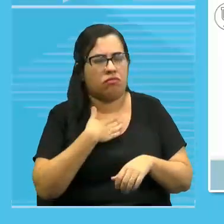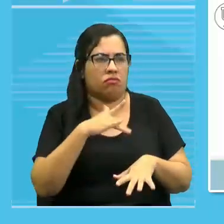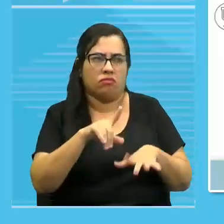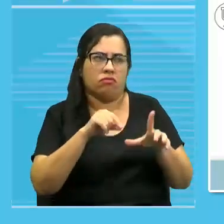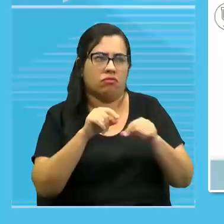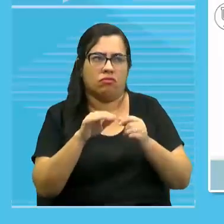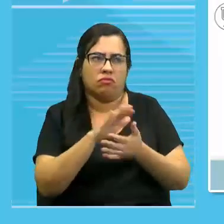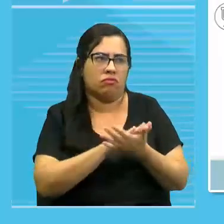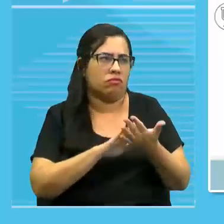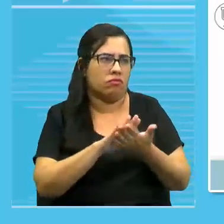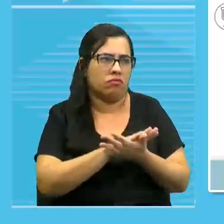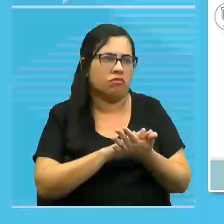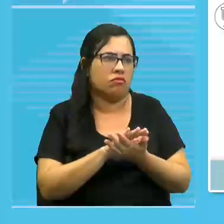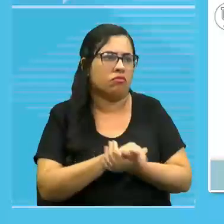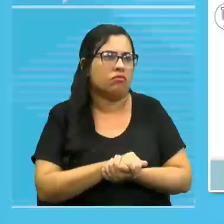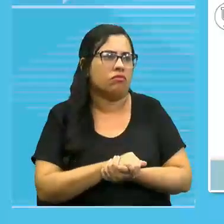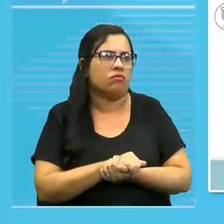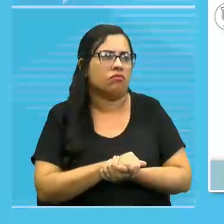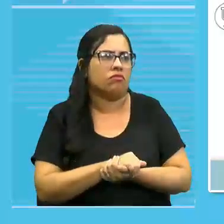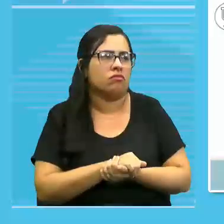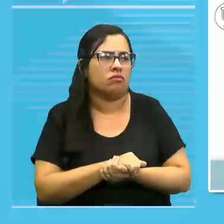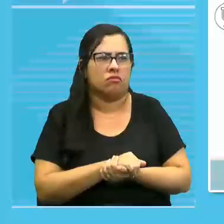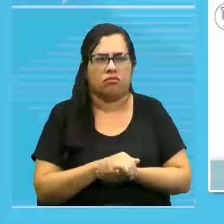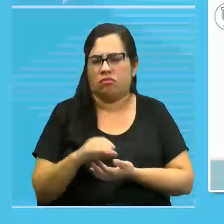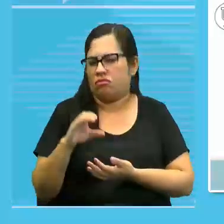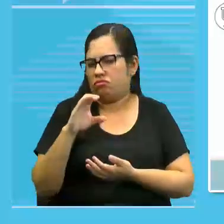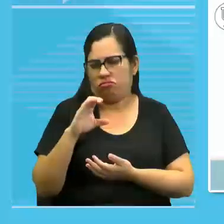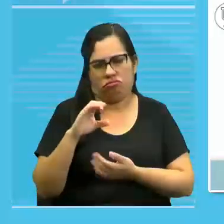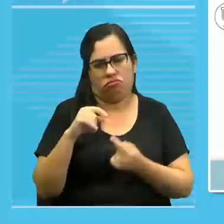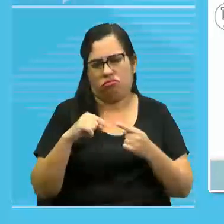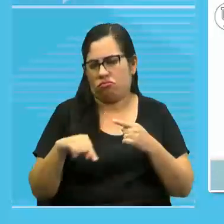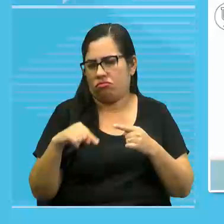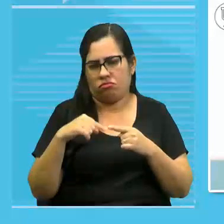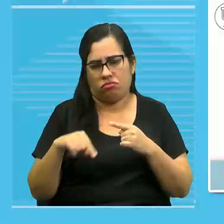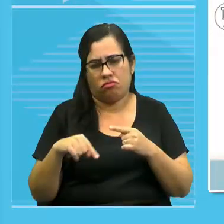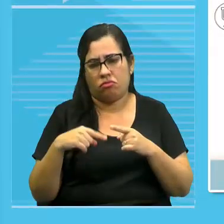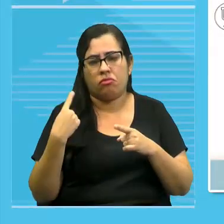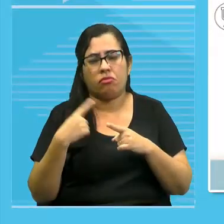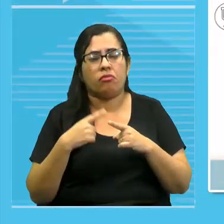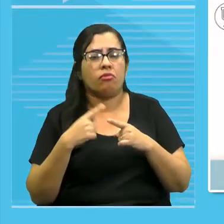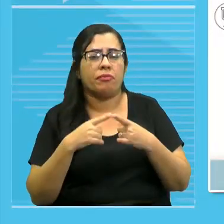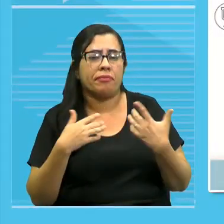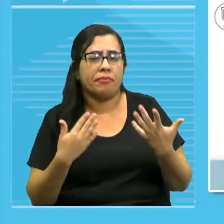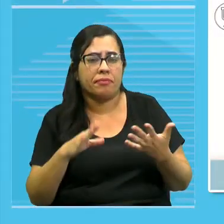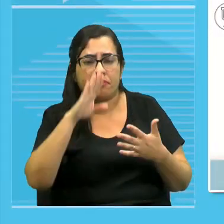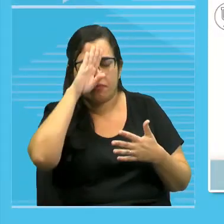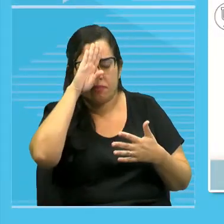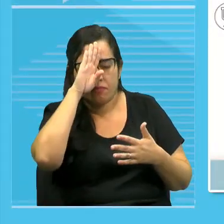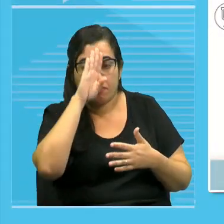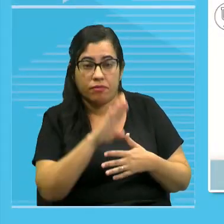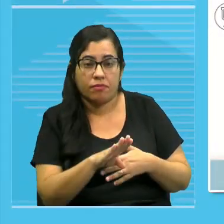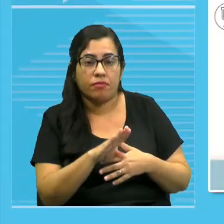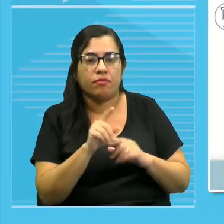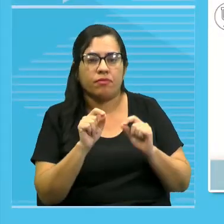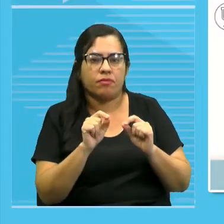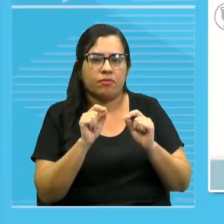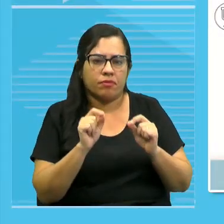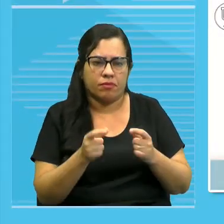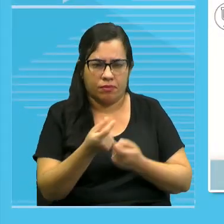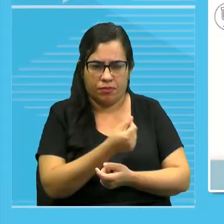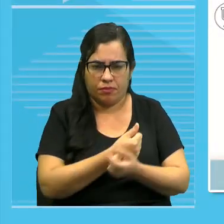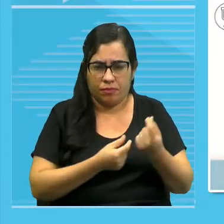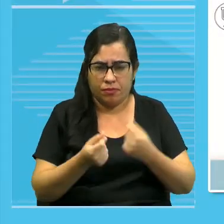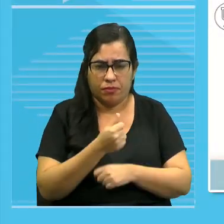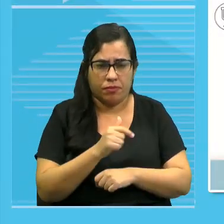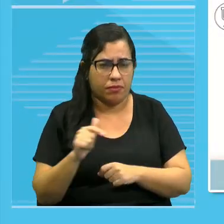a letra desculpa a letra C porque o principal não é o não é a questão Econômica